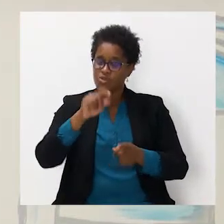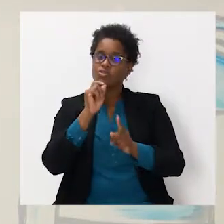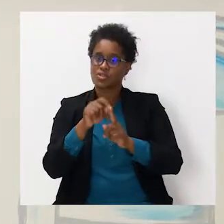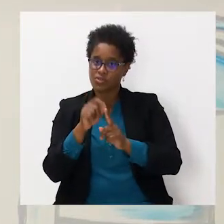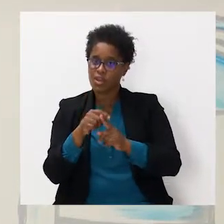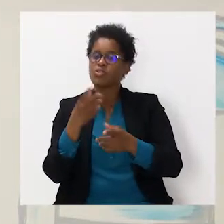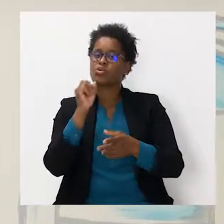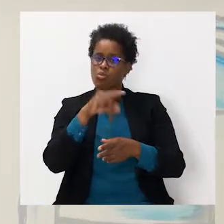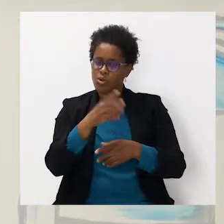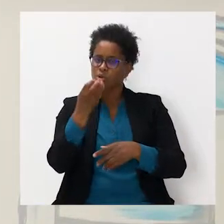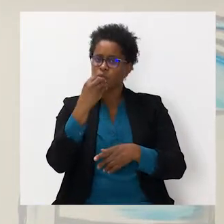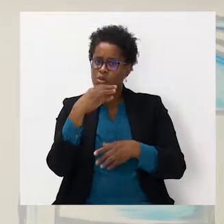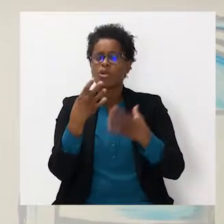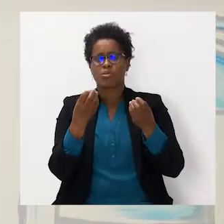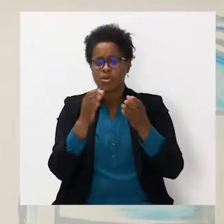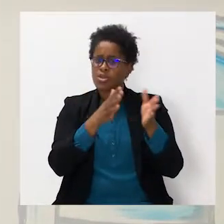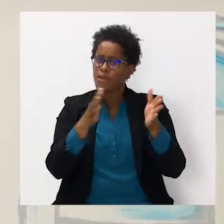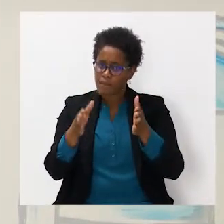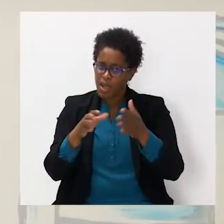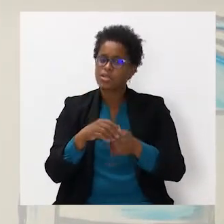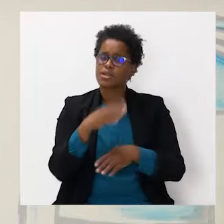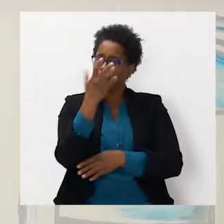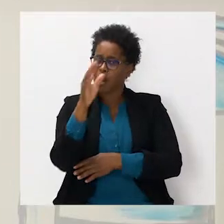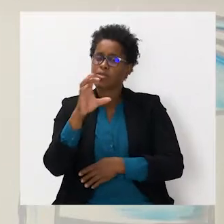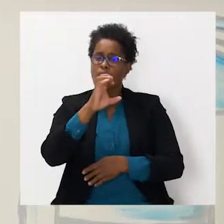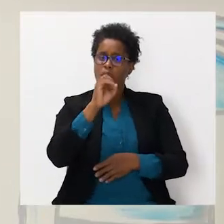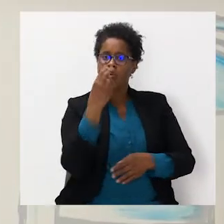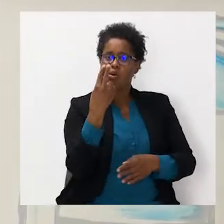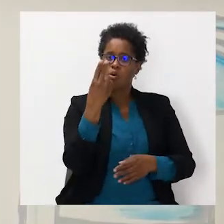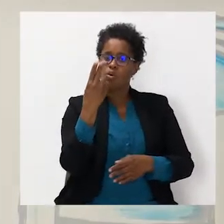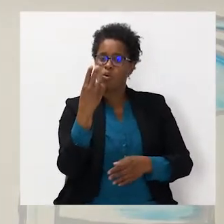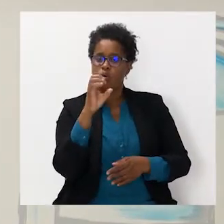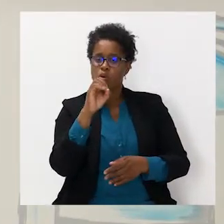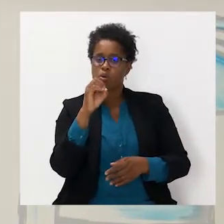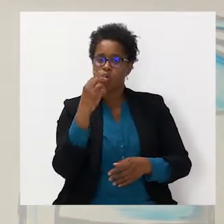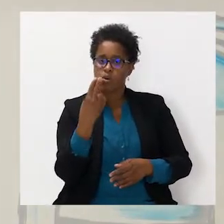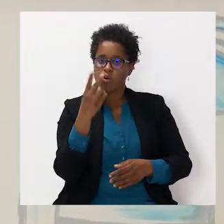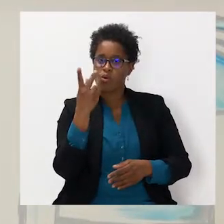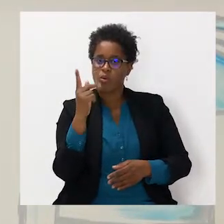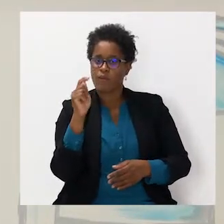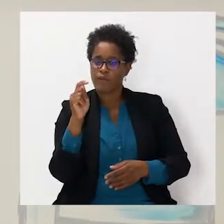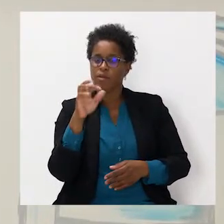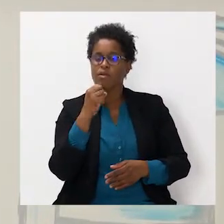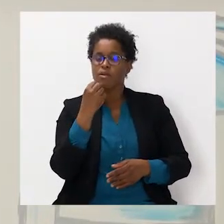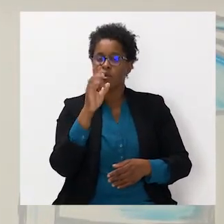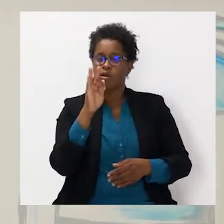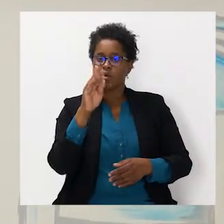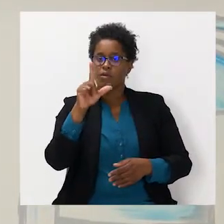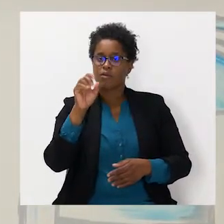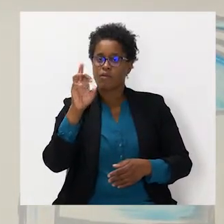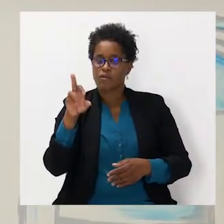comer diversas partes da planta. A couve-flor é a flor que nós comemos, que é uma parte da